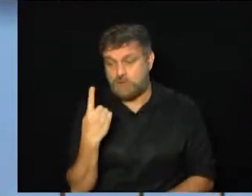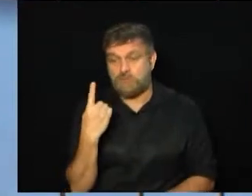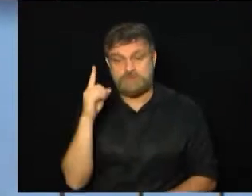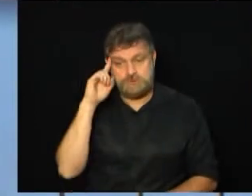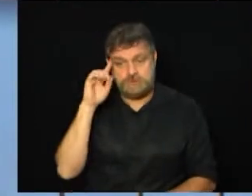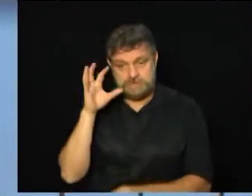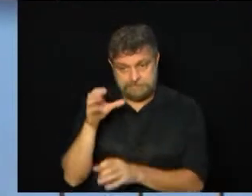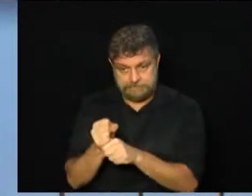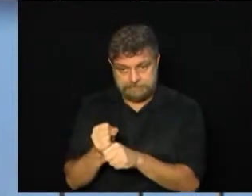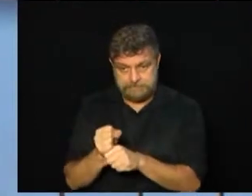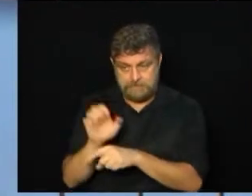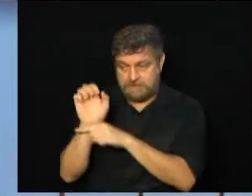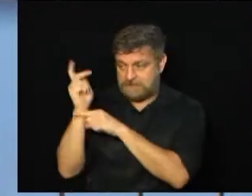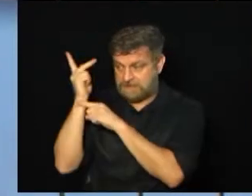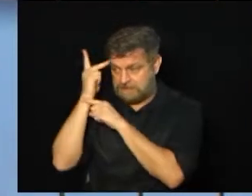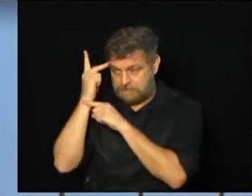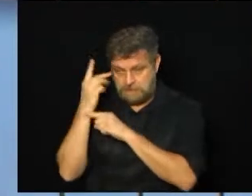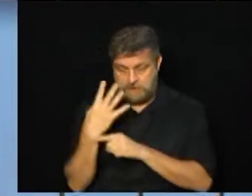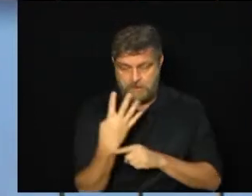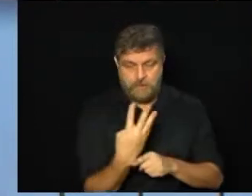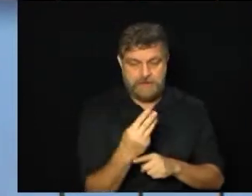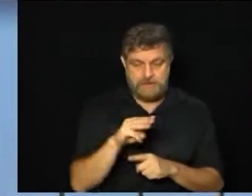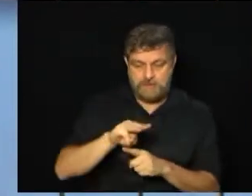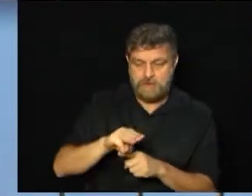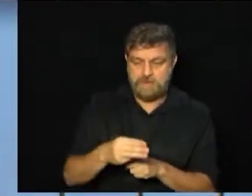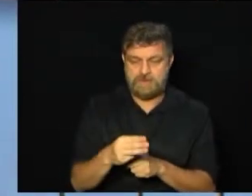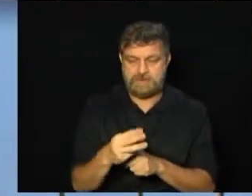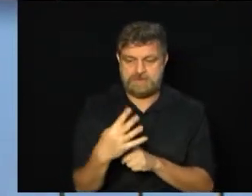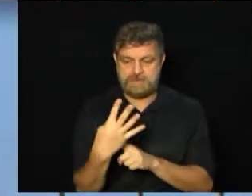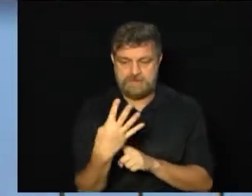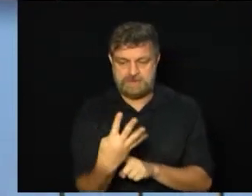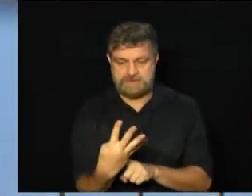No estado de São Paulo, são